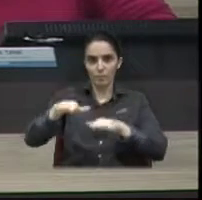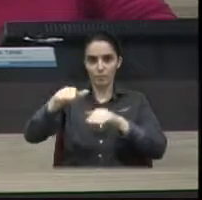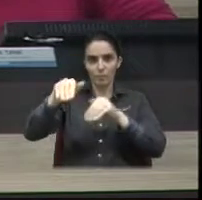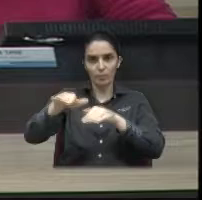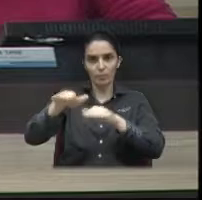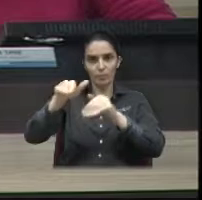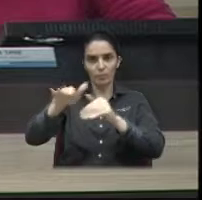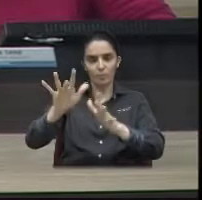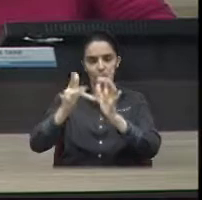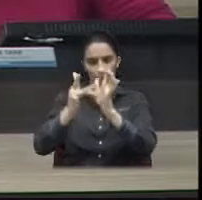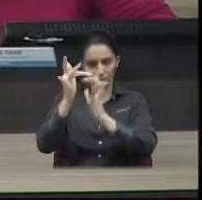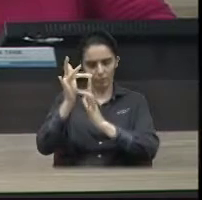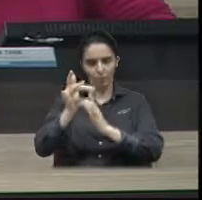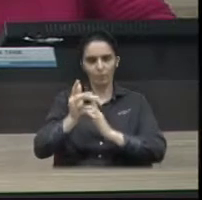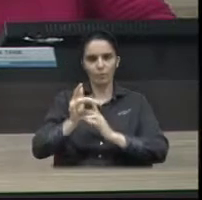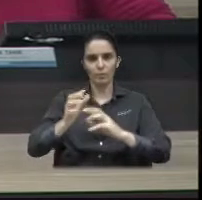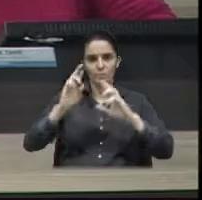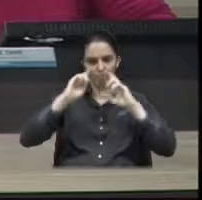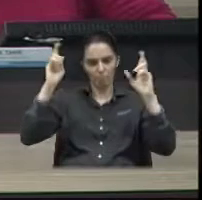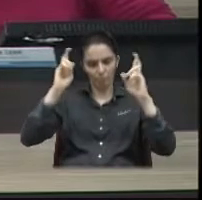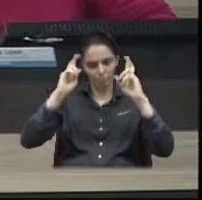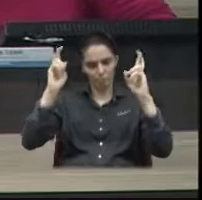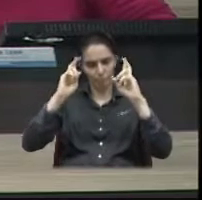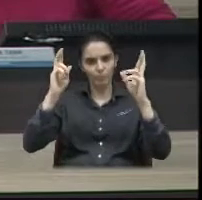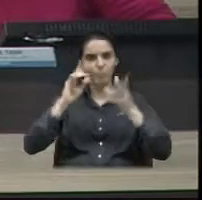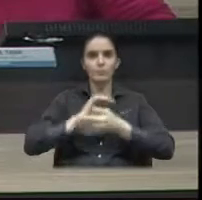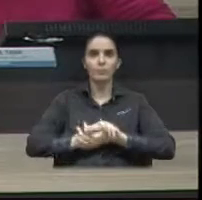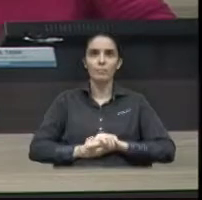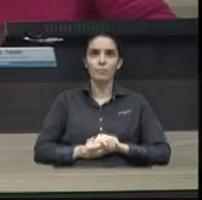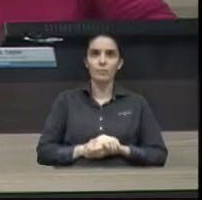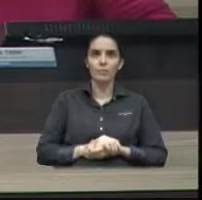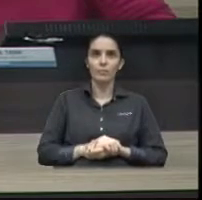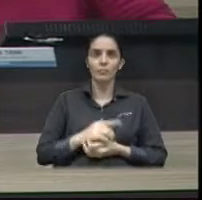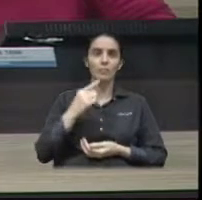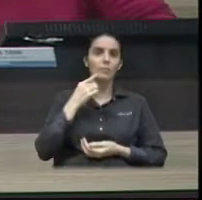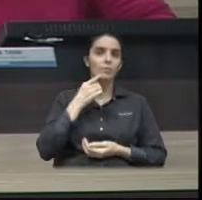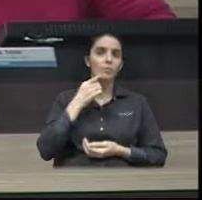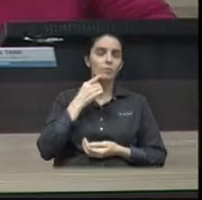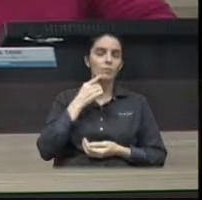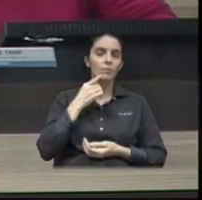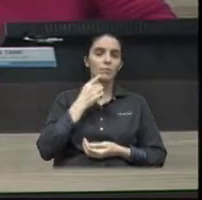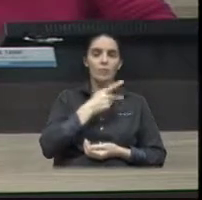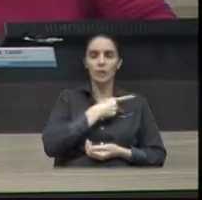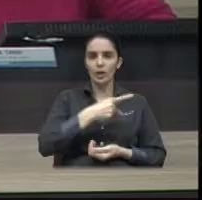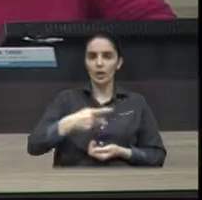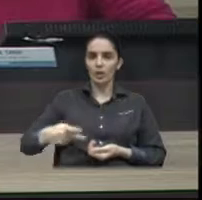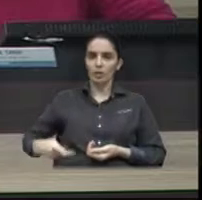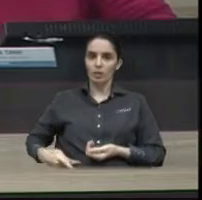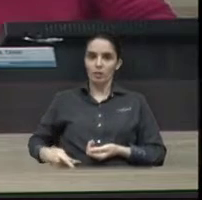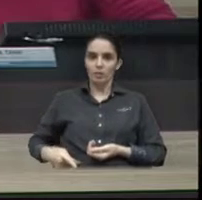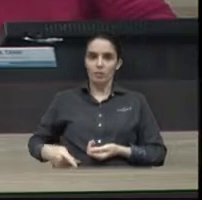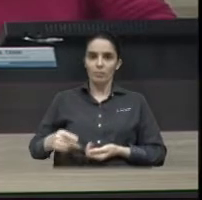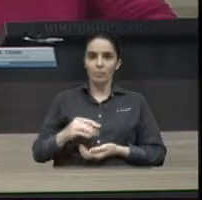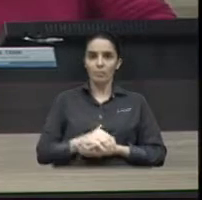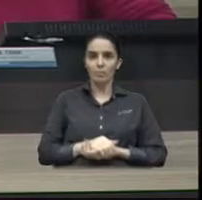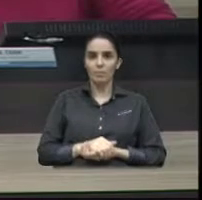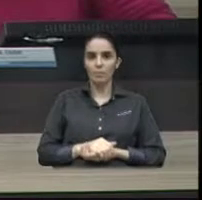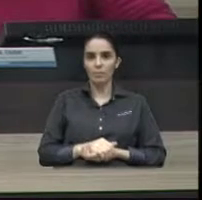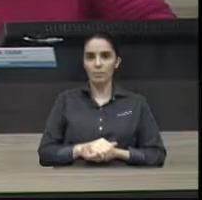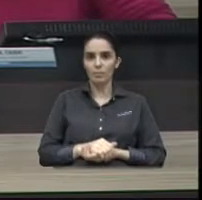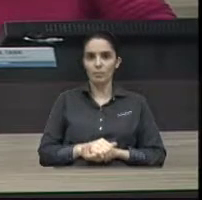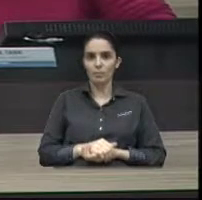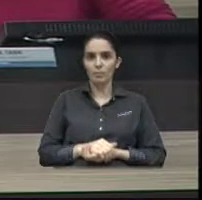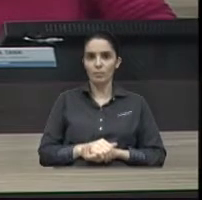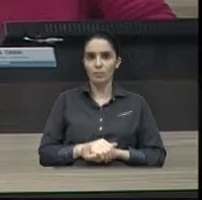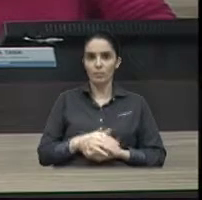foi mais uma vez um sucesso. Palavra, Cleiton Silva. Senhor presidente, farei o possível para estar presente